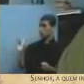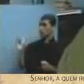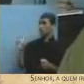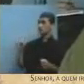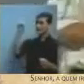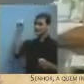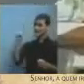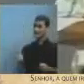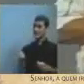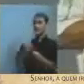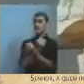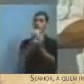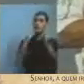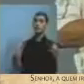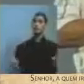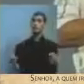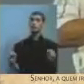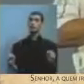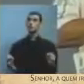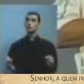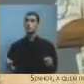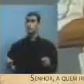o nome humano da paz,